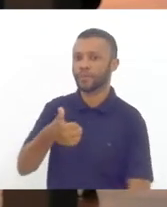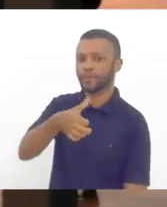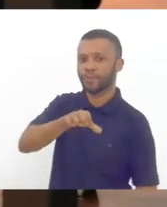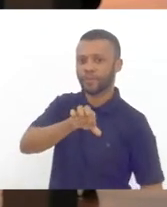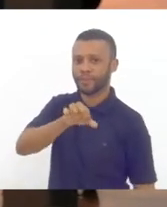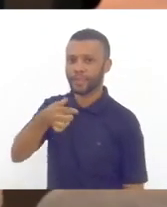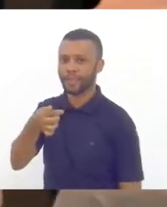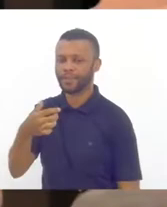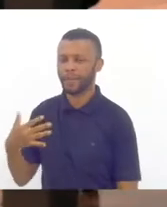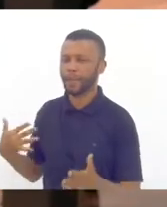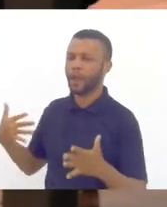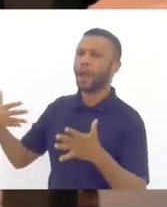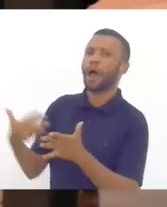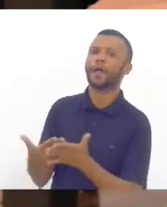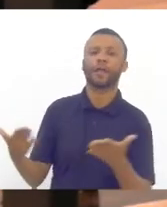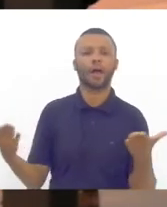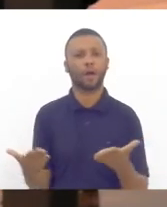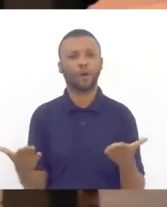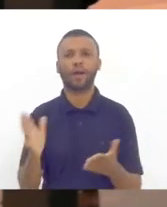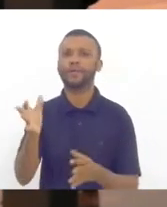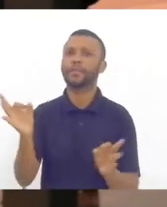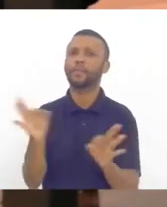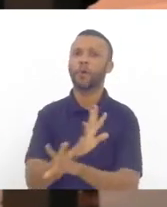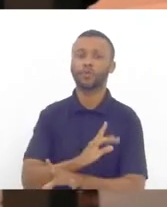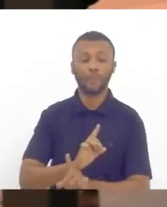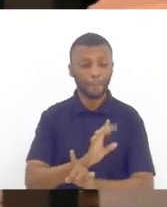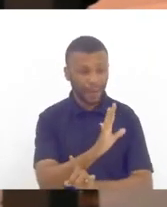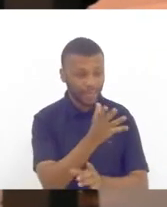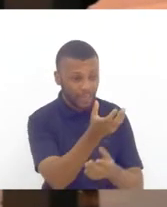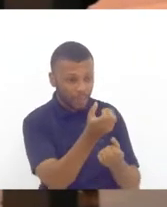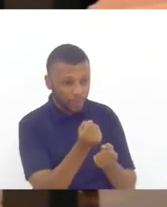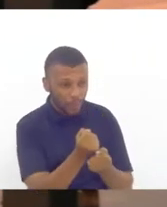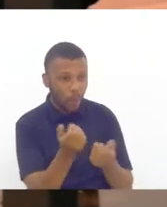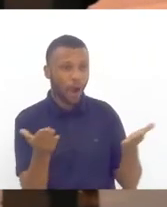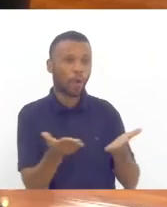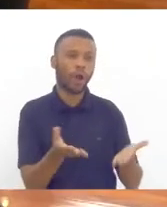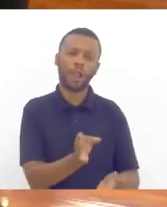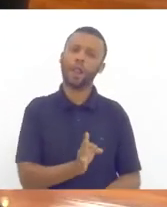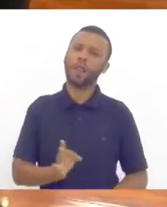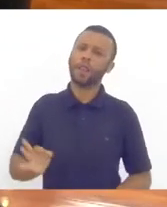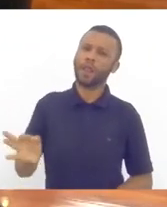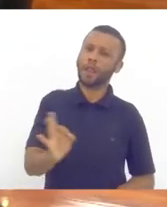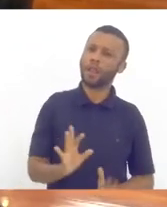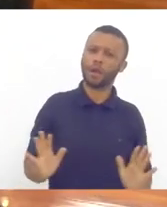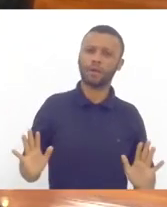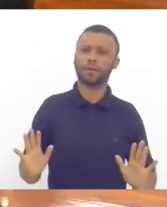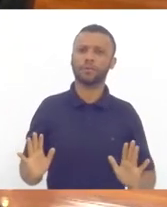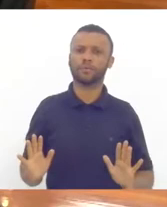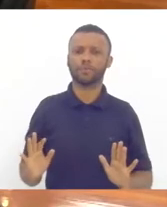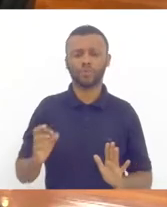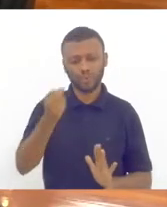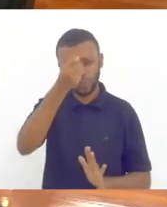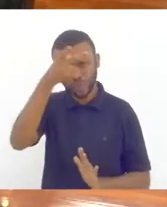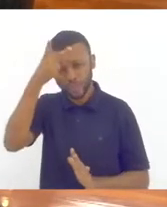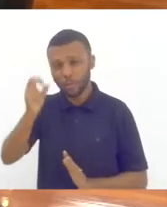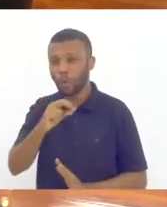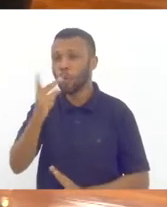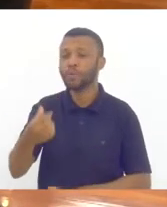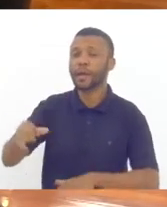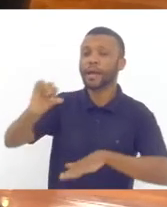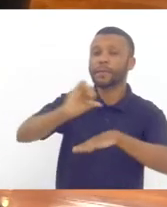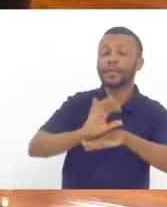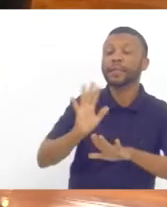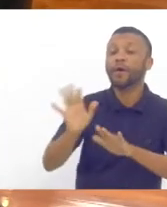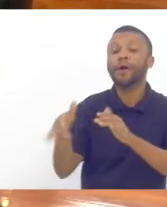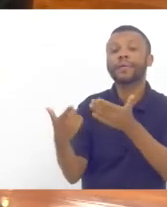agora. Isso já está pronto. Mas nós não recebemos esse material da Secretaria de Fazenda do município da capital. Não. Essa